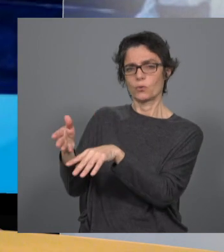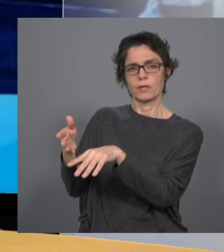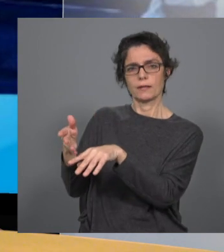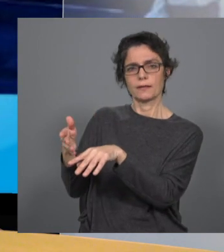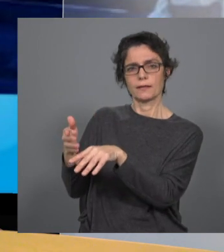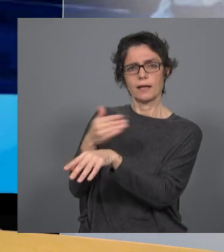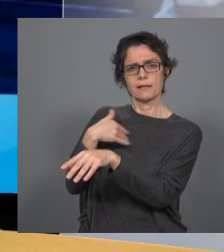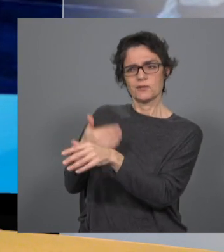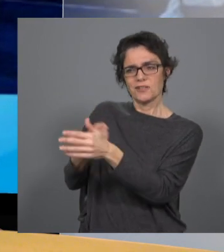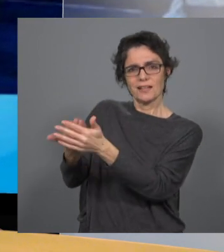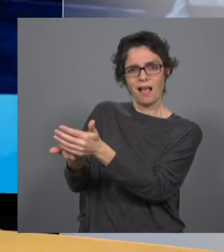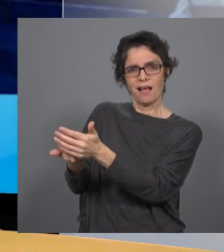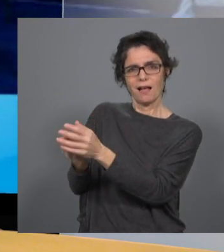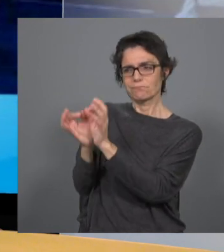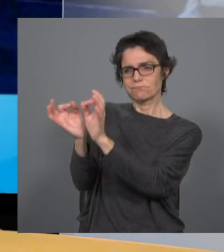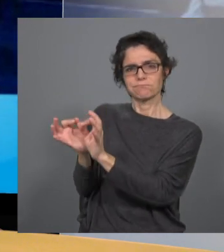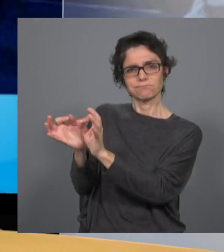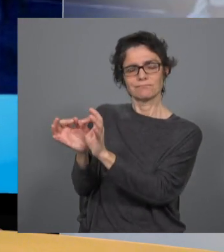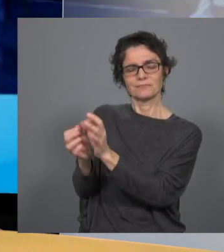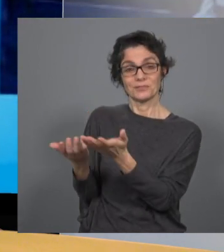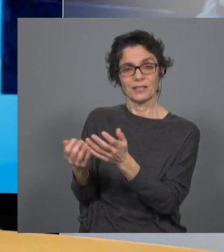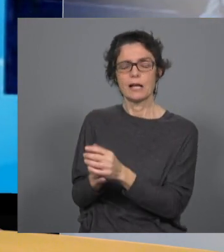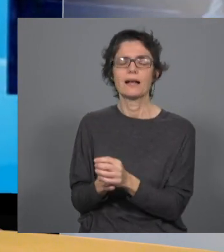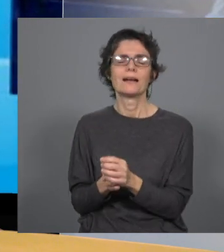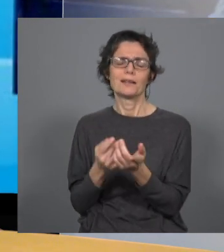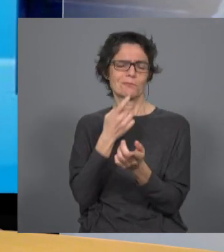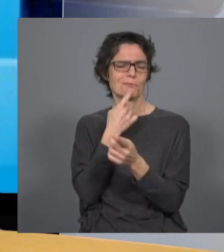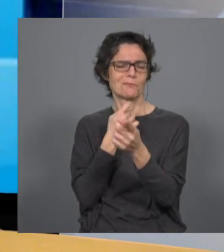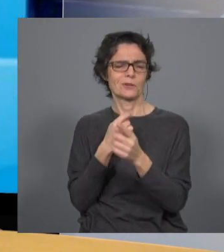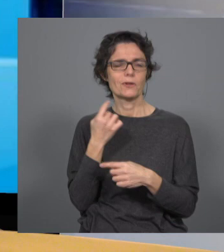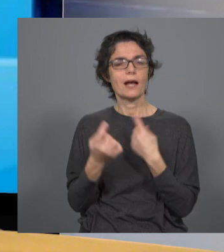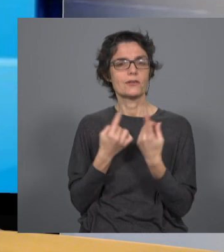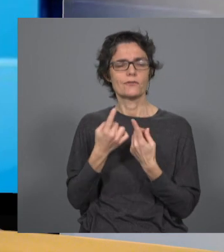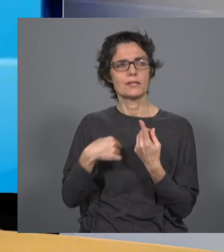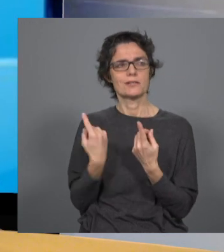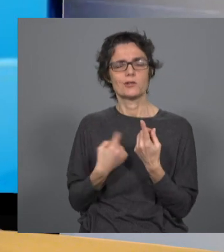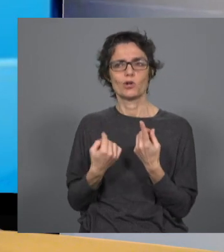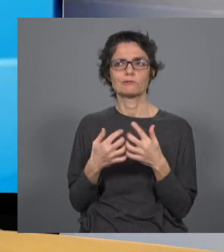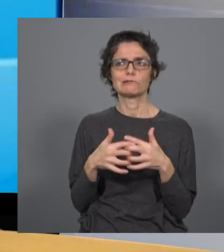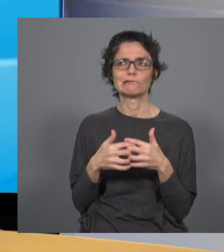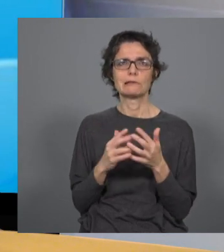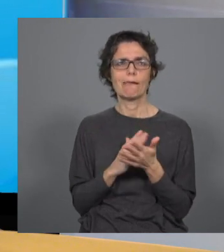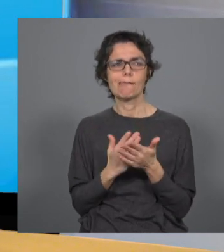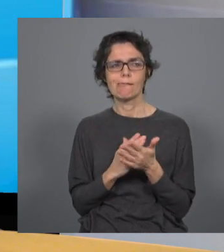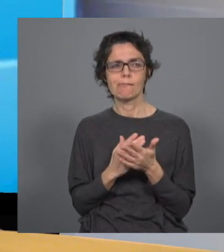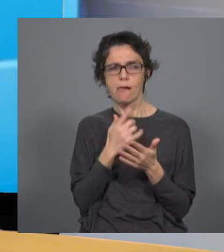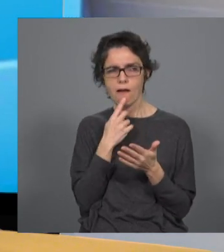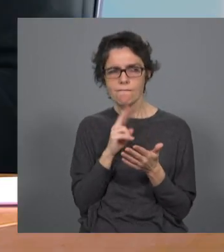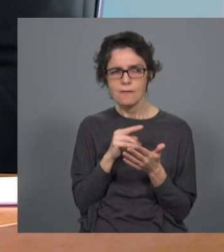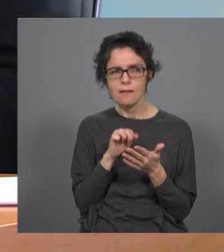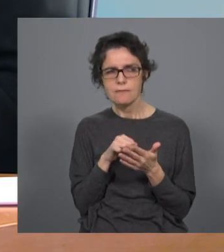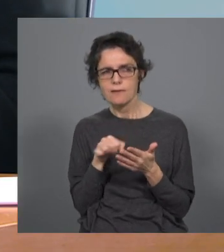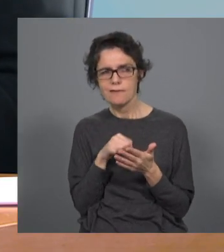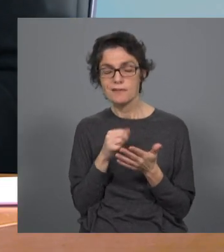esta capacidade de acreditar assim que as coisas podem realmente acontecer se Jesus quiser. Eu creio que isso é também